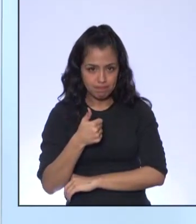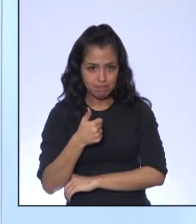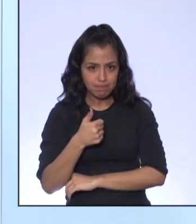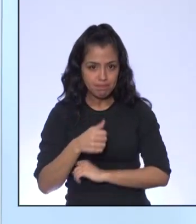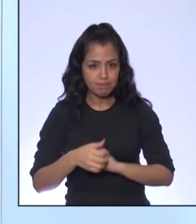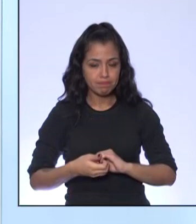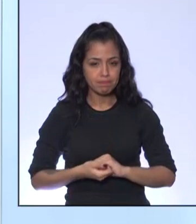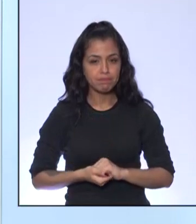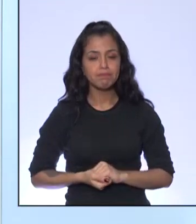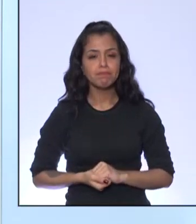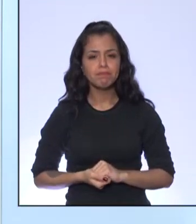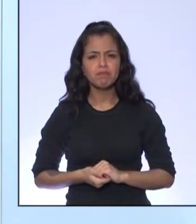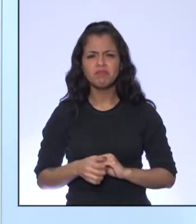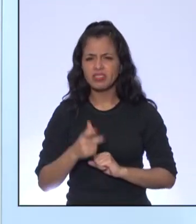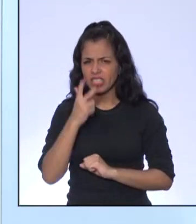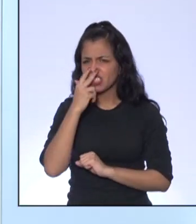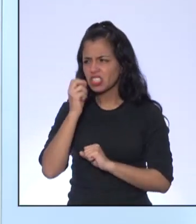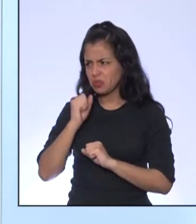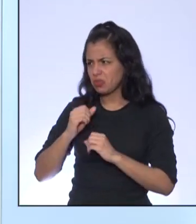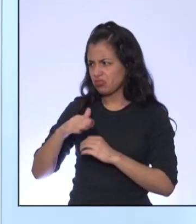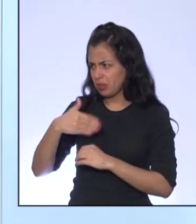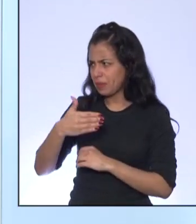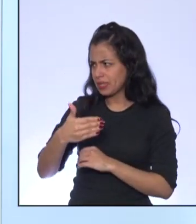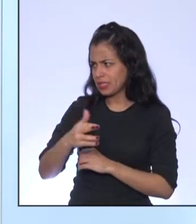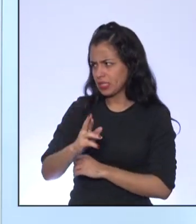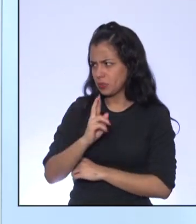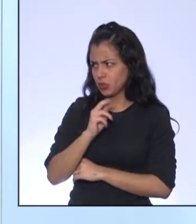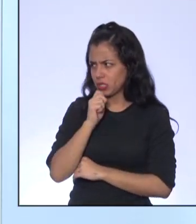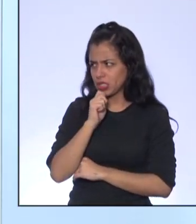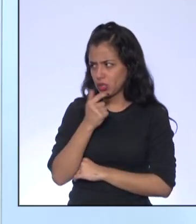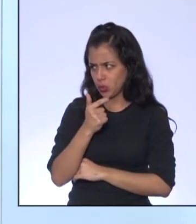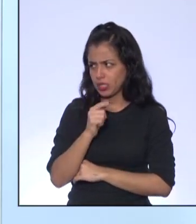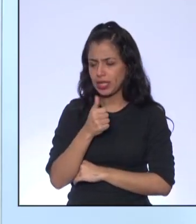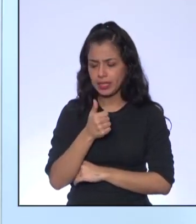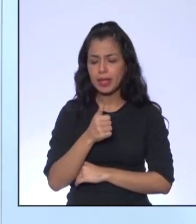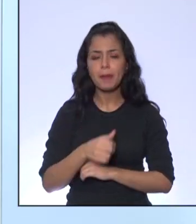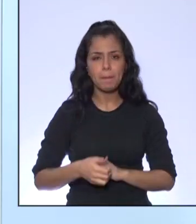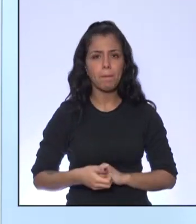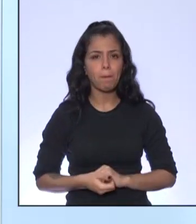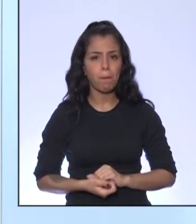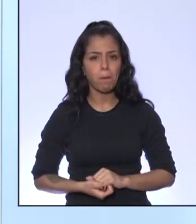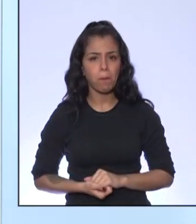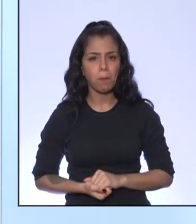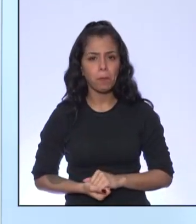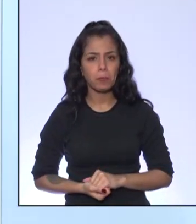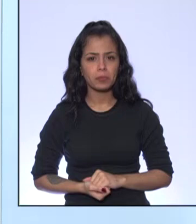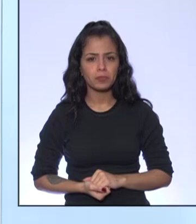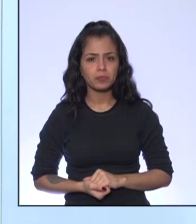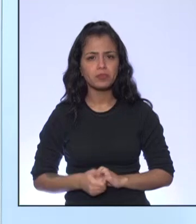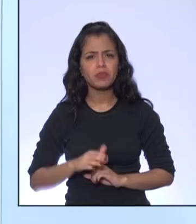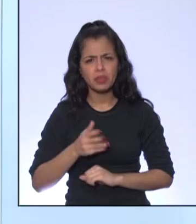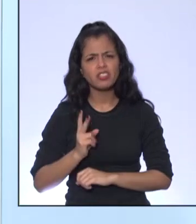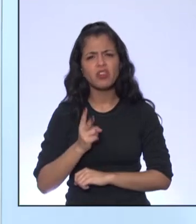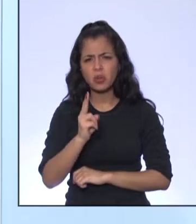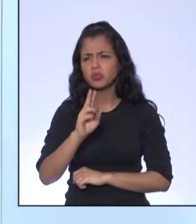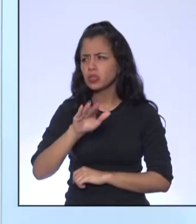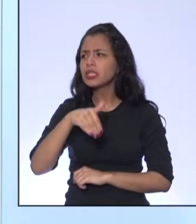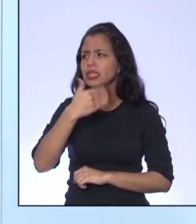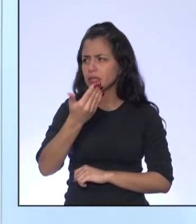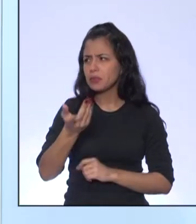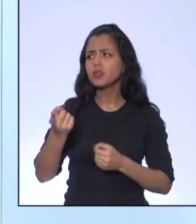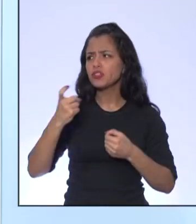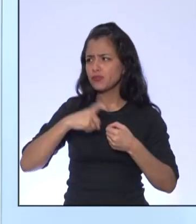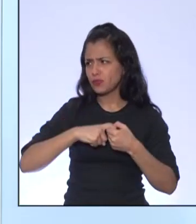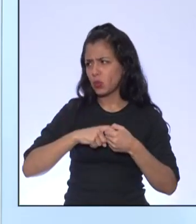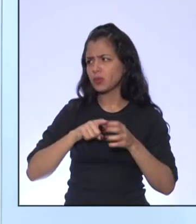passar. Não sei, acho que já não chegou nenhuma resposta pelo chat. Mas a gente vai continuando, depois a gente